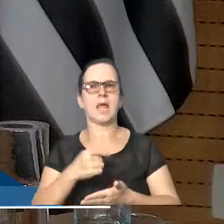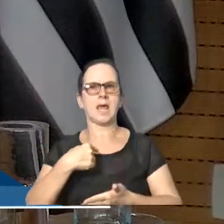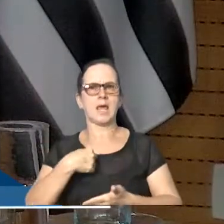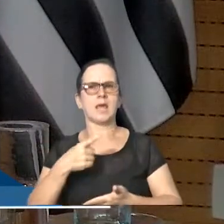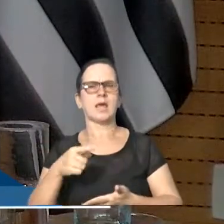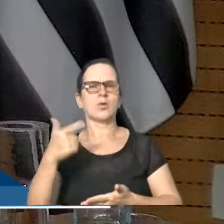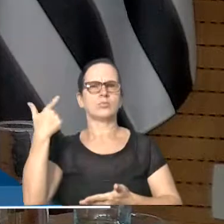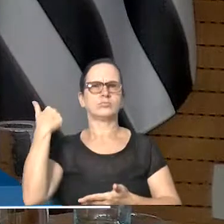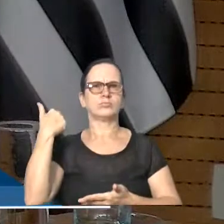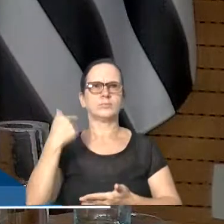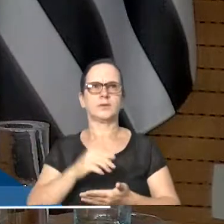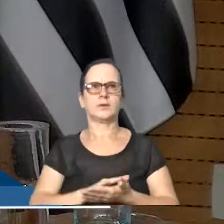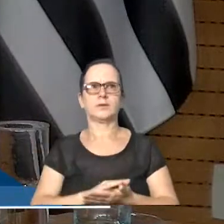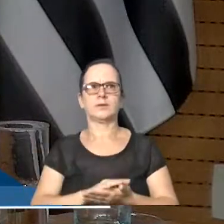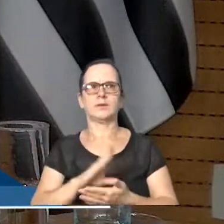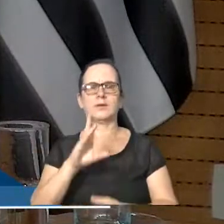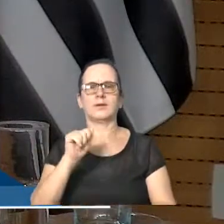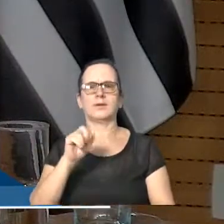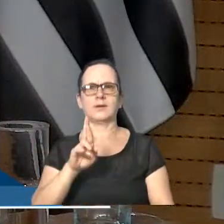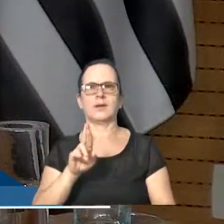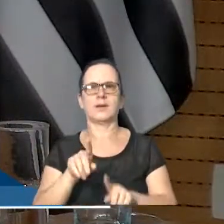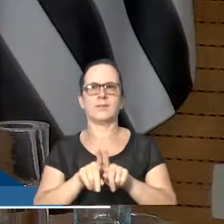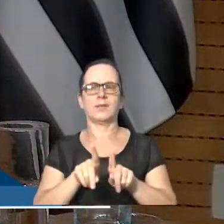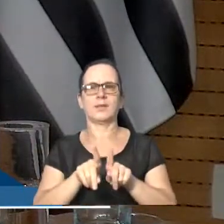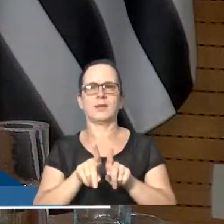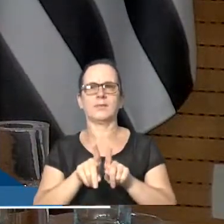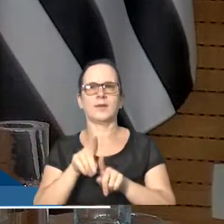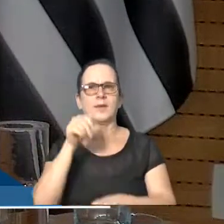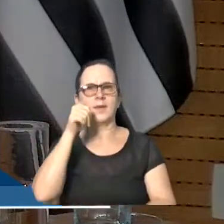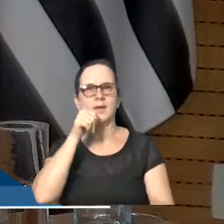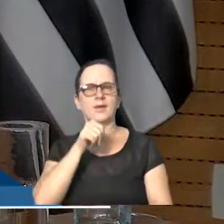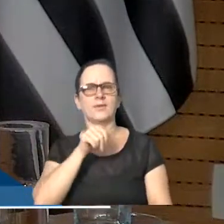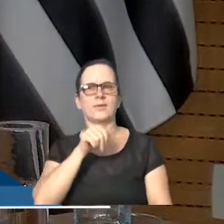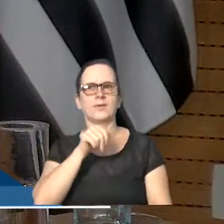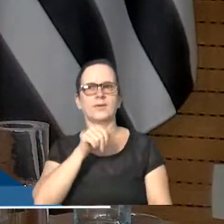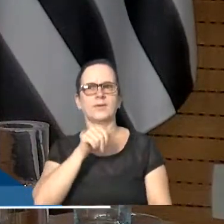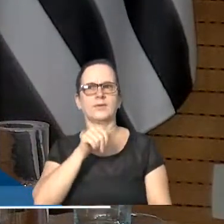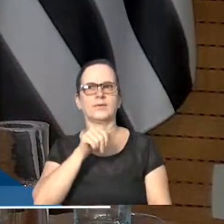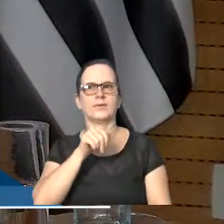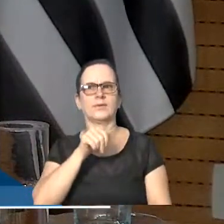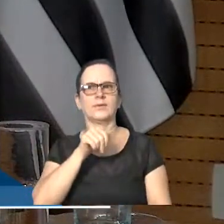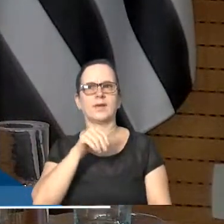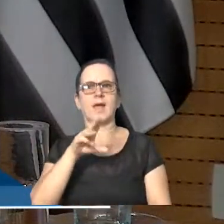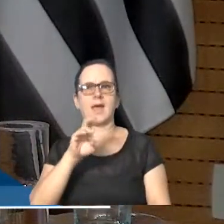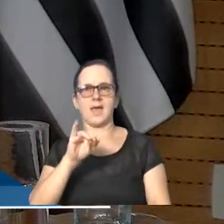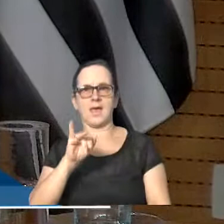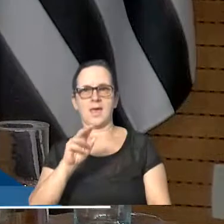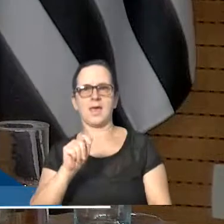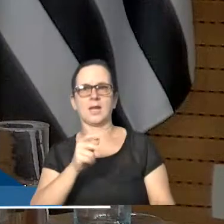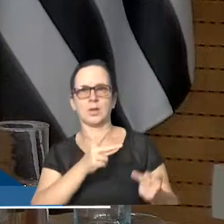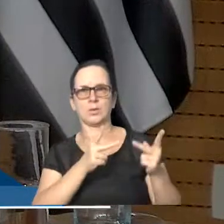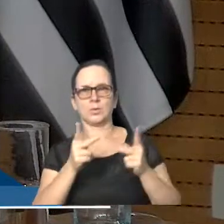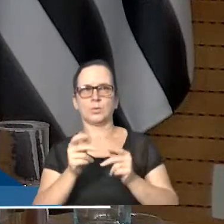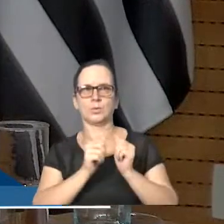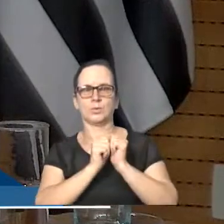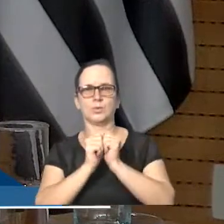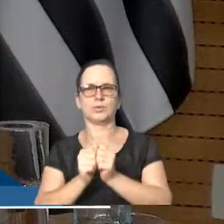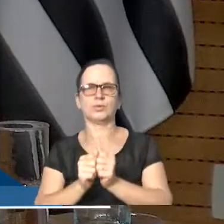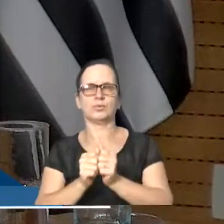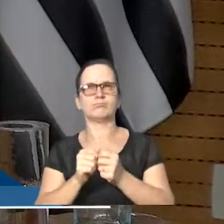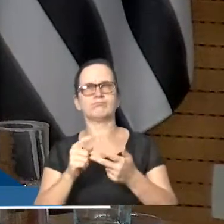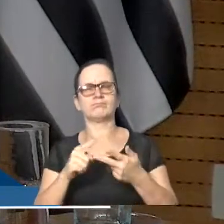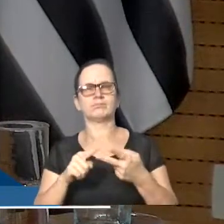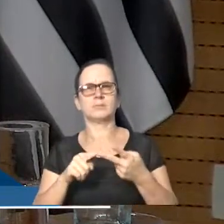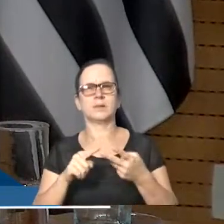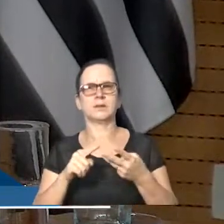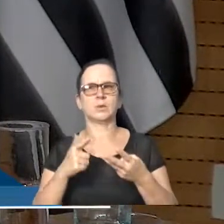outra legislatura, acho que o vereador Kleber, o vereador a Érica Versosa, o, acho que